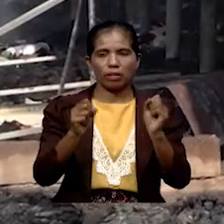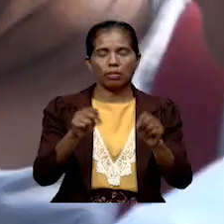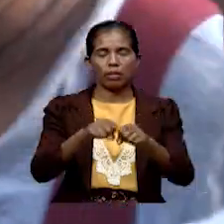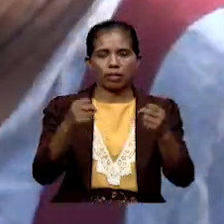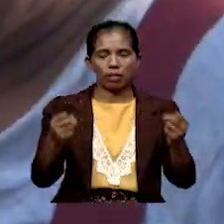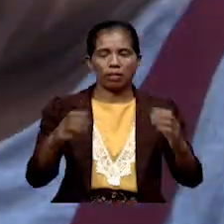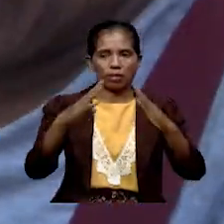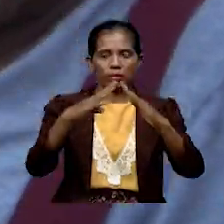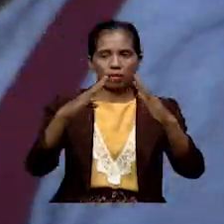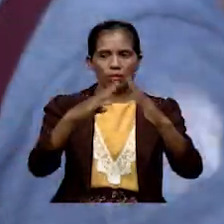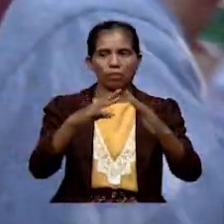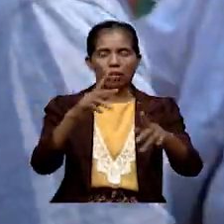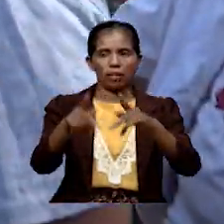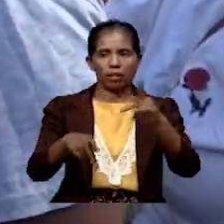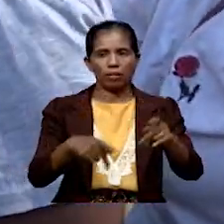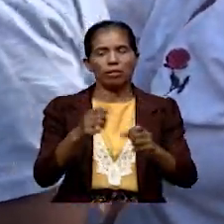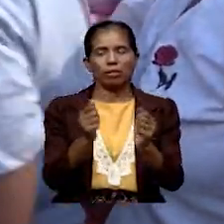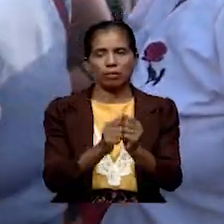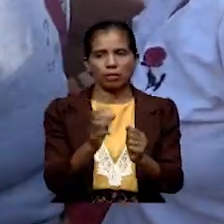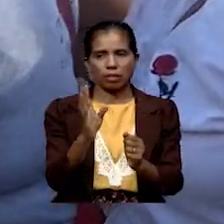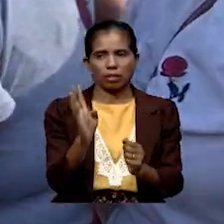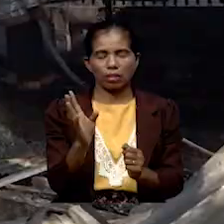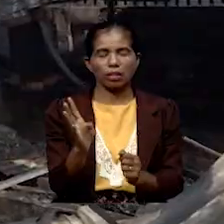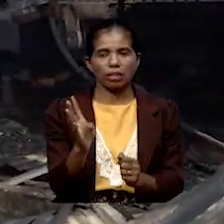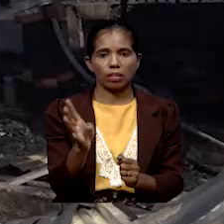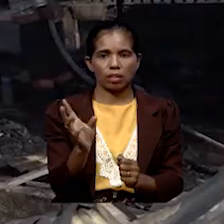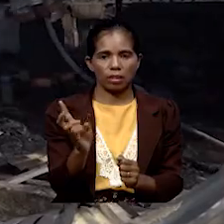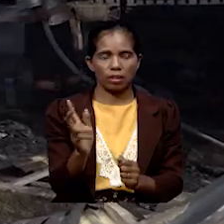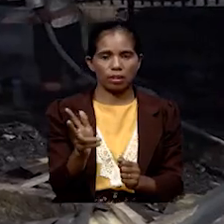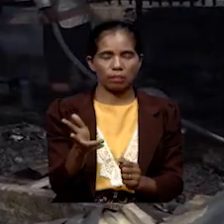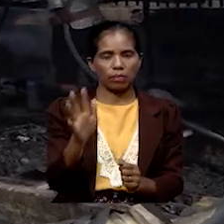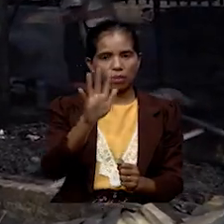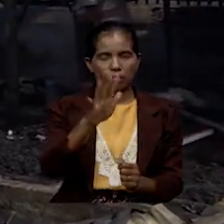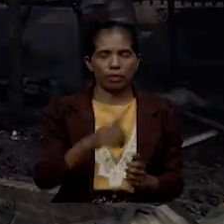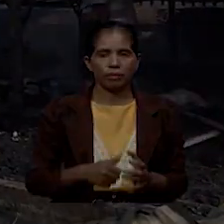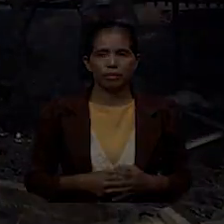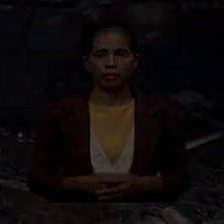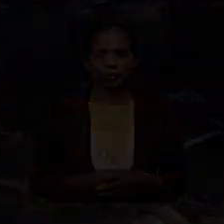baraca vendedor sirenian quase tolunures em Lima. Adere tu semenes, ziemen.